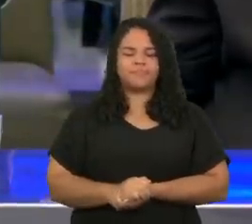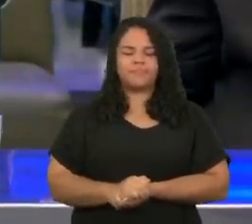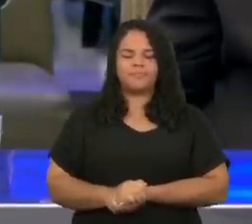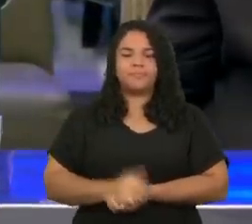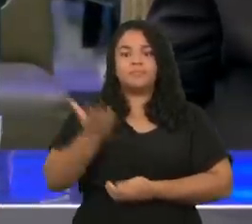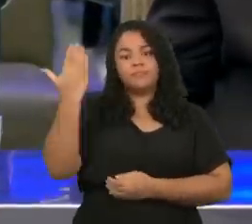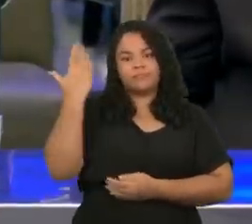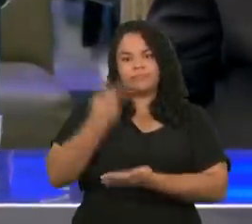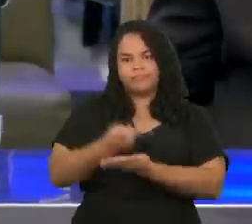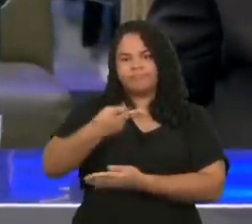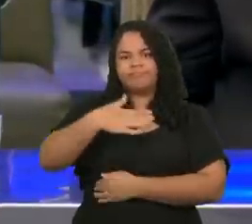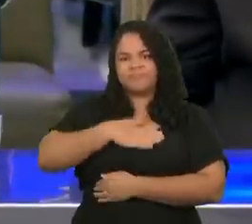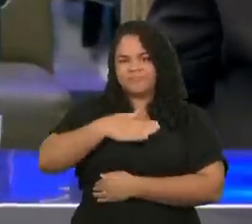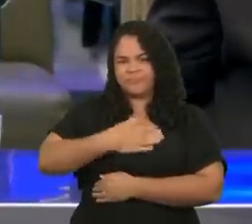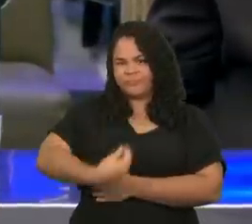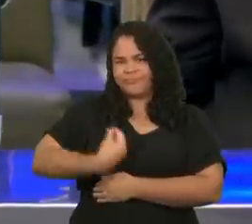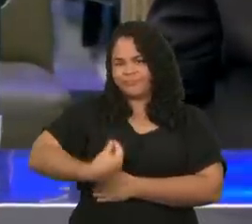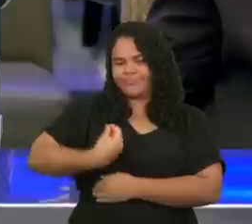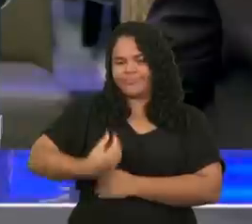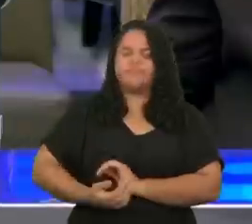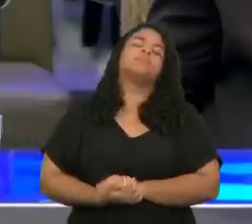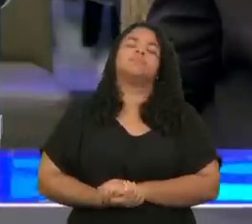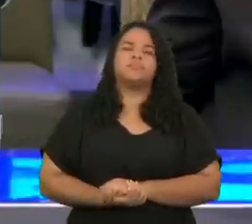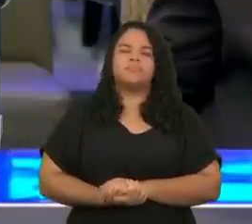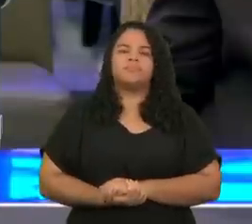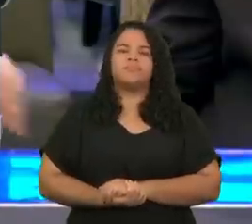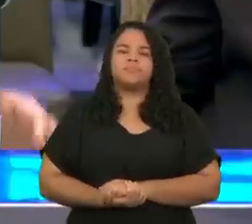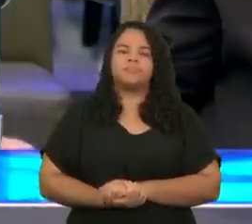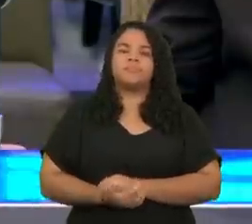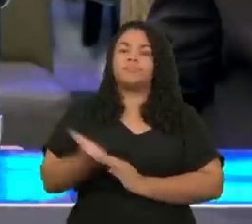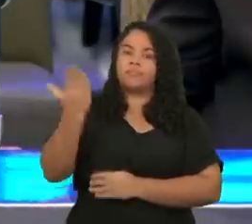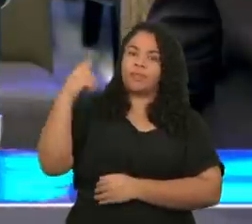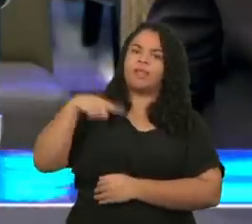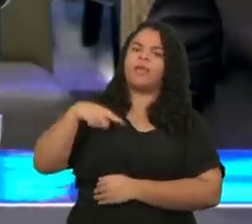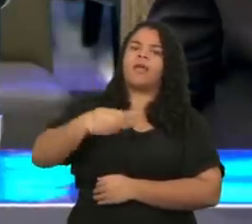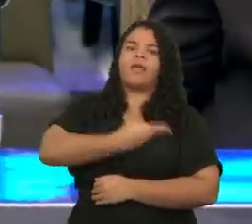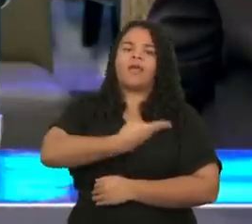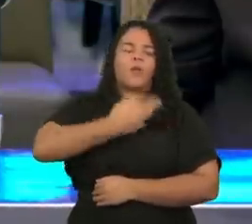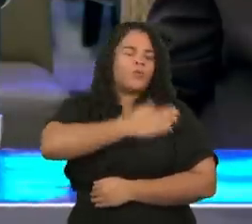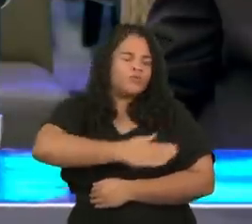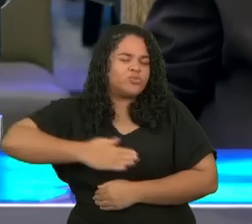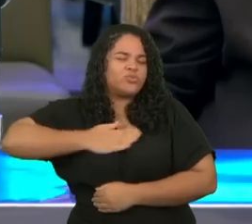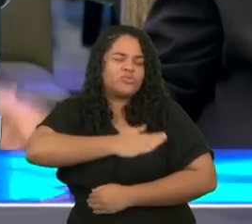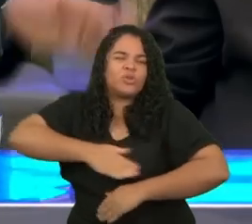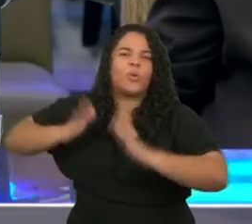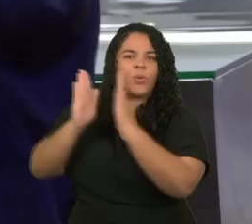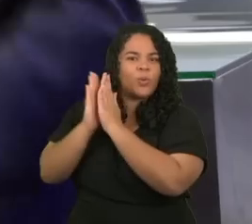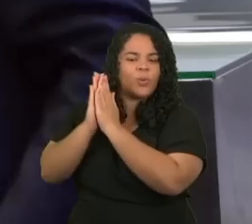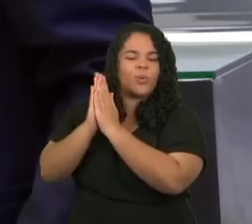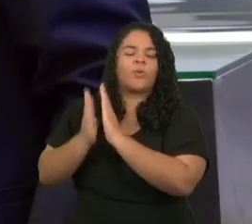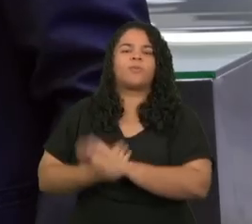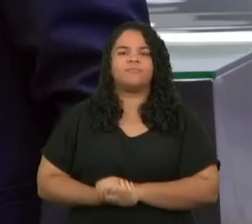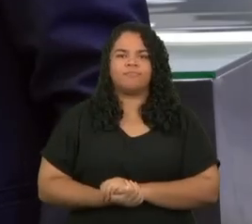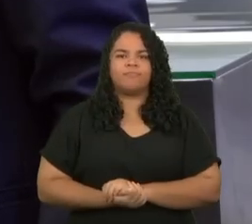eu mas por amigos que gostavam de orar às vezes eu estava no piso brincando